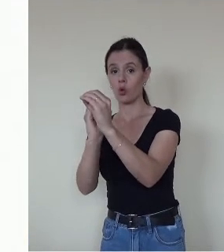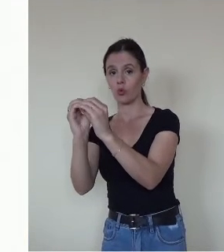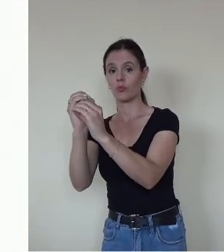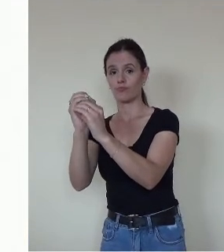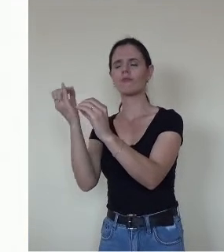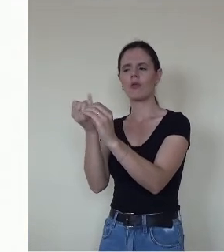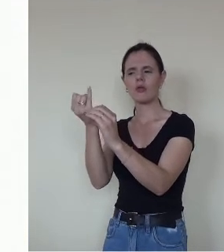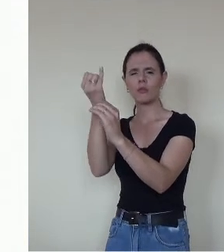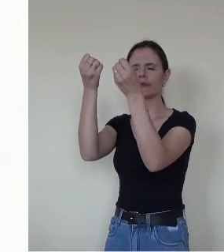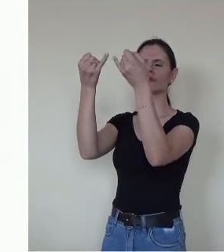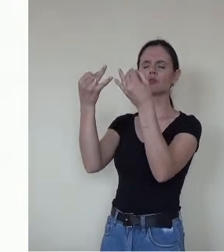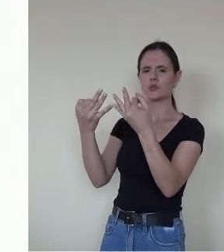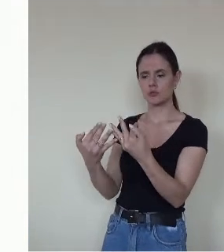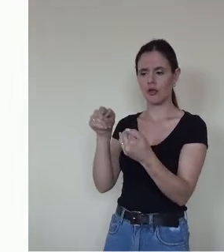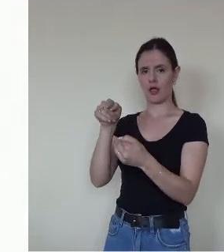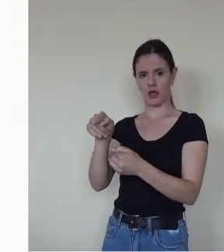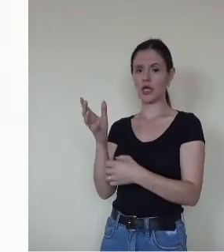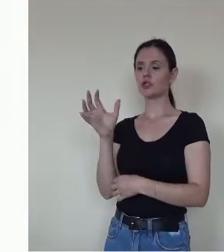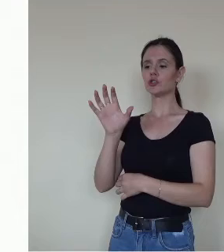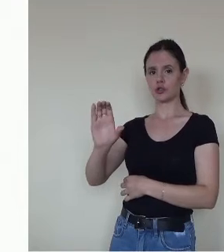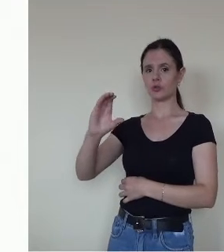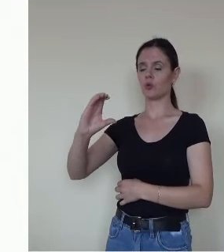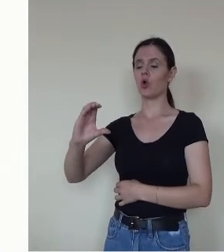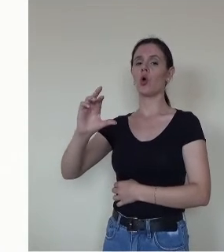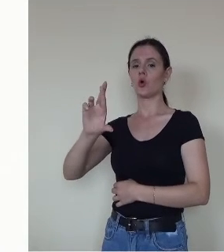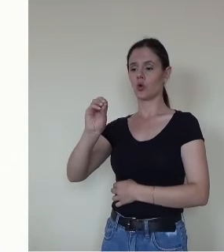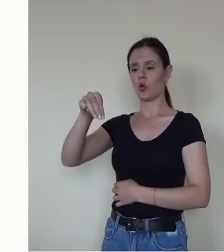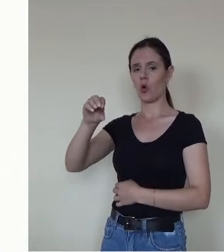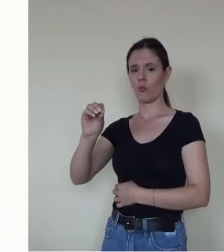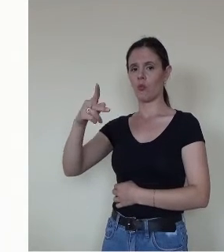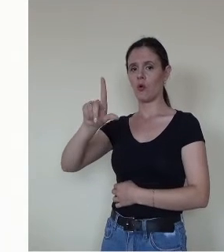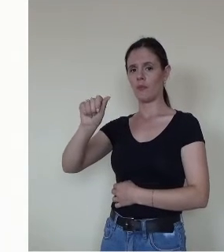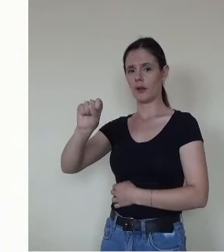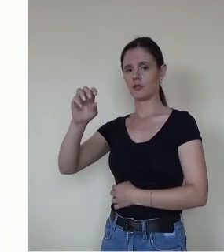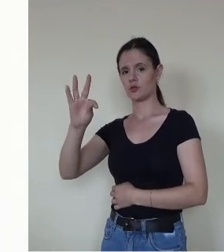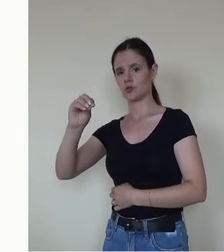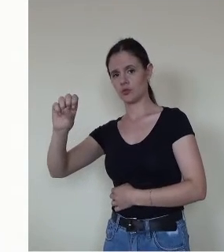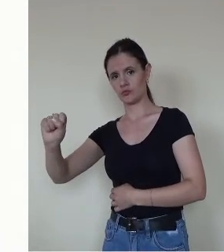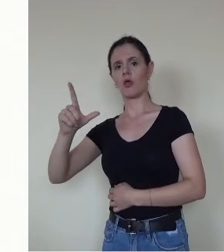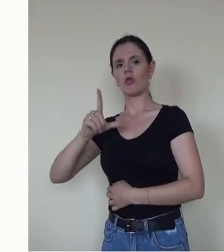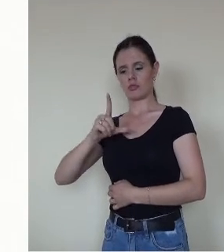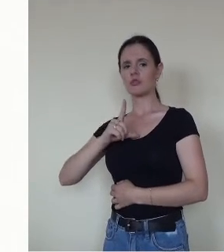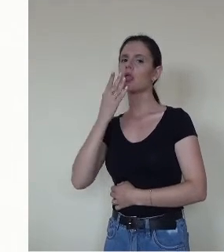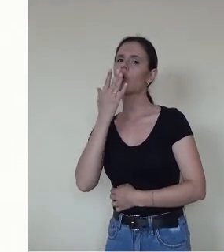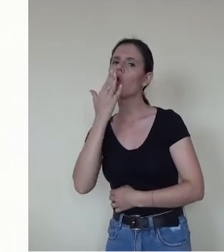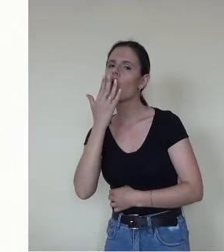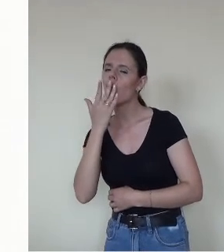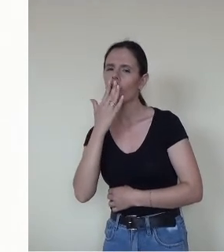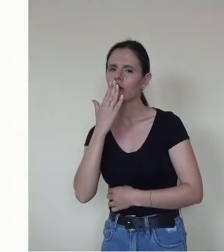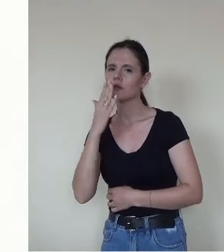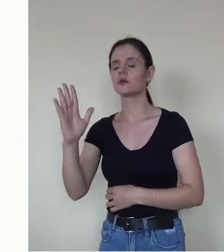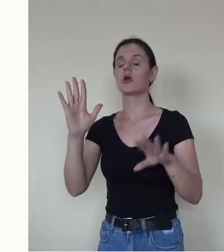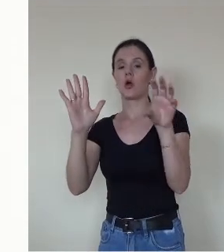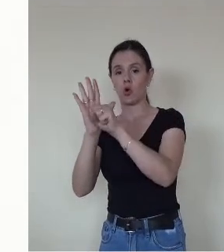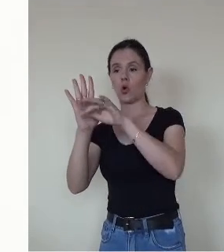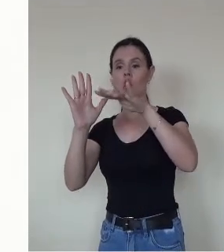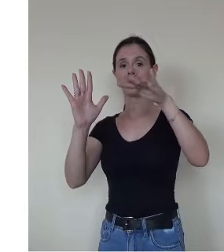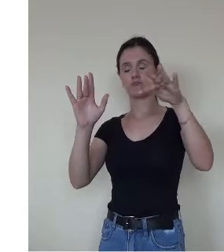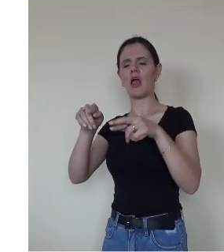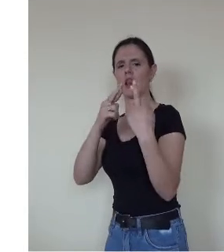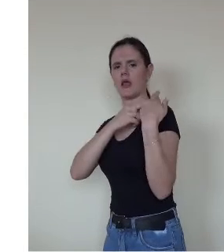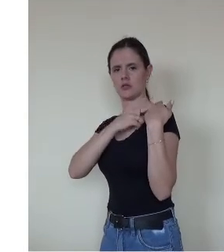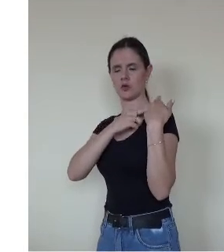Agora, falando sobre os cloroplastos, é importante dizer que eles são tipos de cromoplastos, que têm como pigmento a clorofila, a qual é